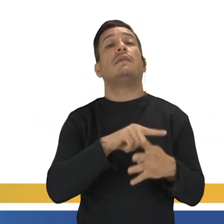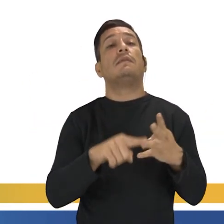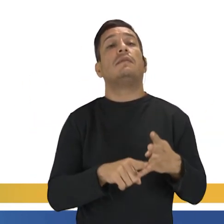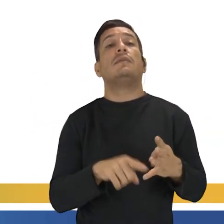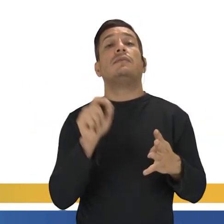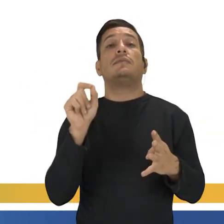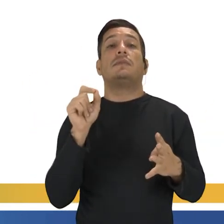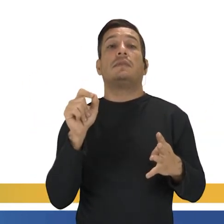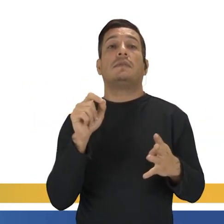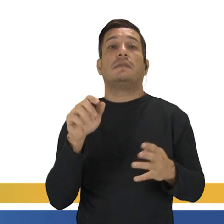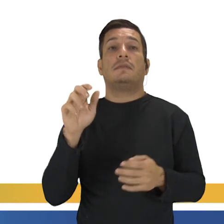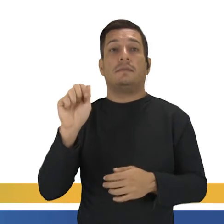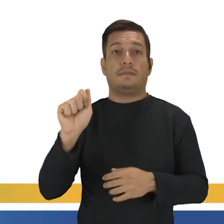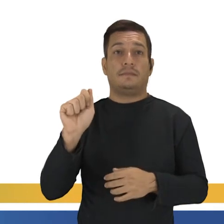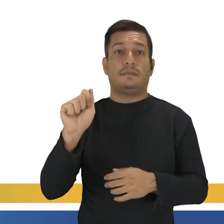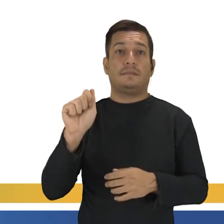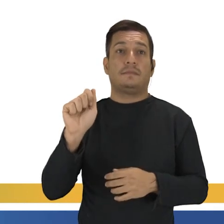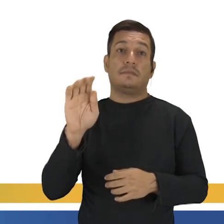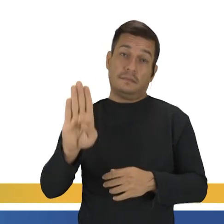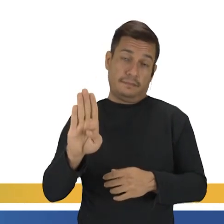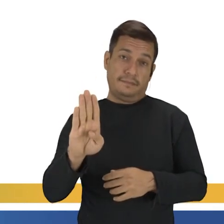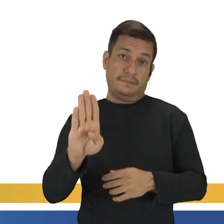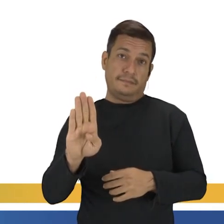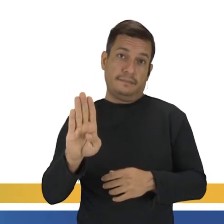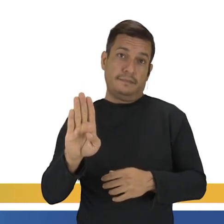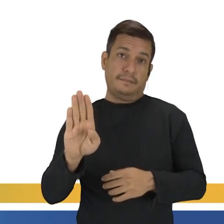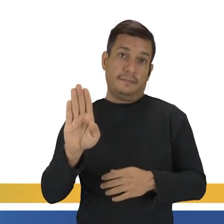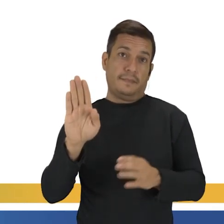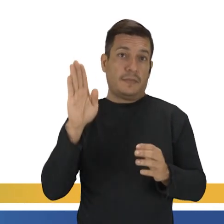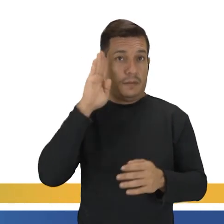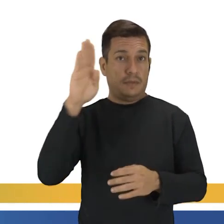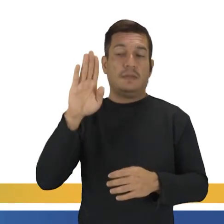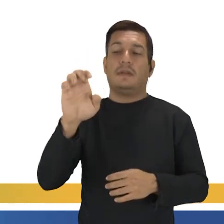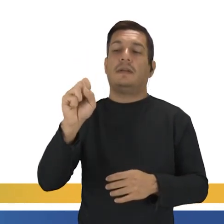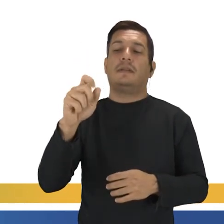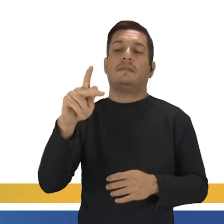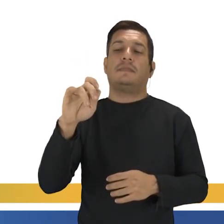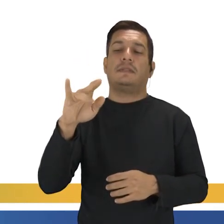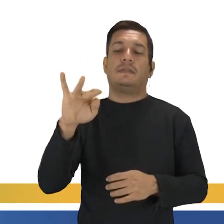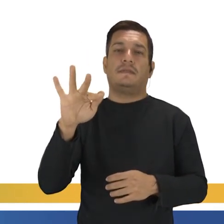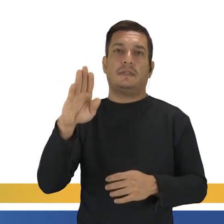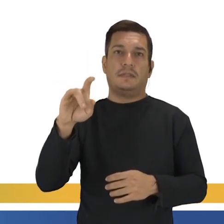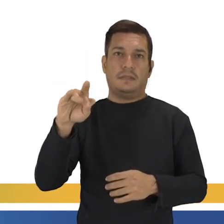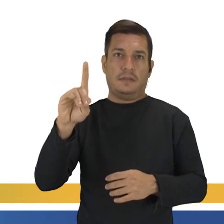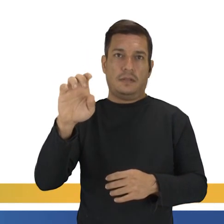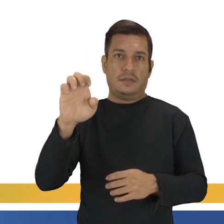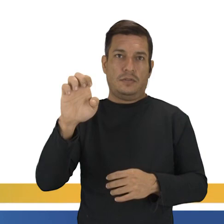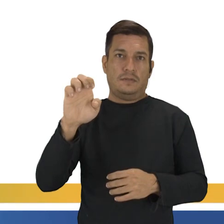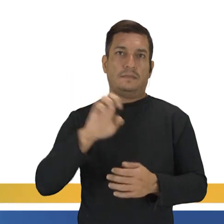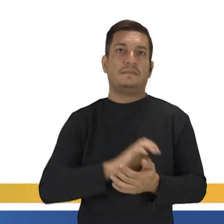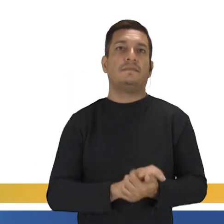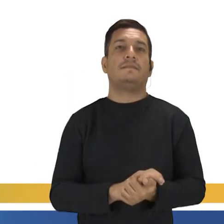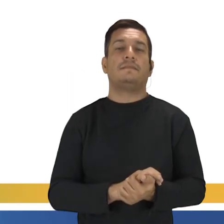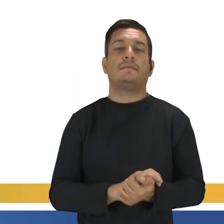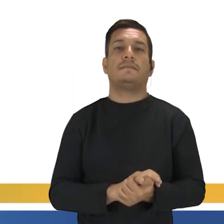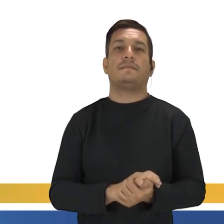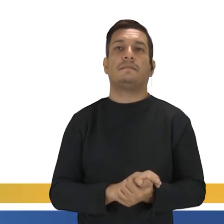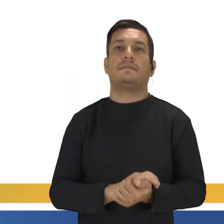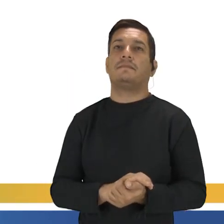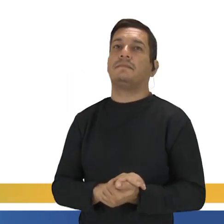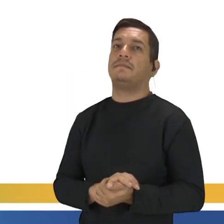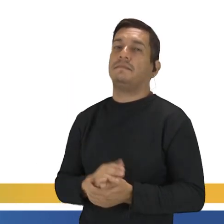e estruturam sua racionalidade. O princípio do treinamento, que determina as adequações do treino e o tipo de atividade e as